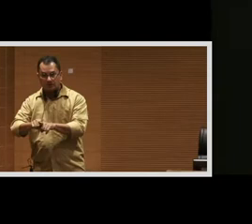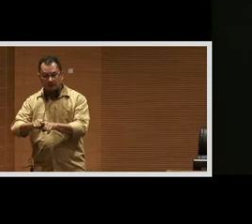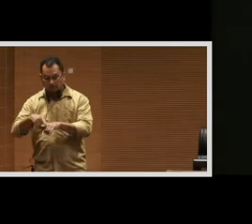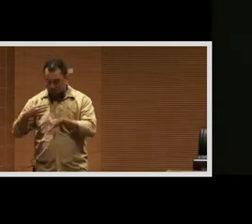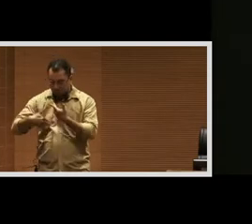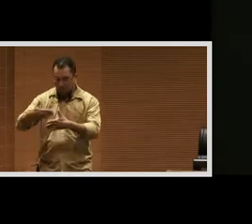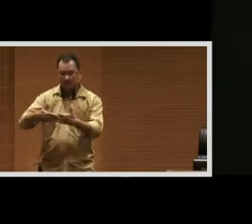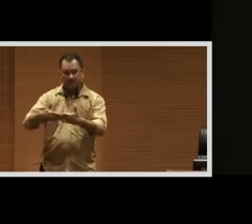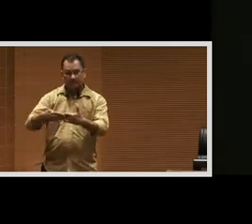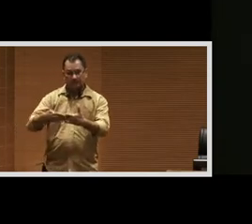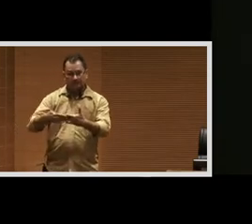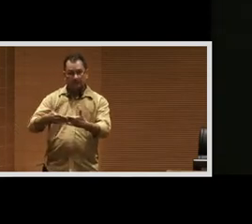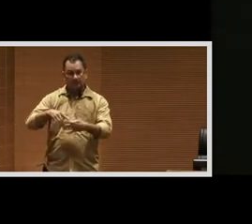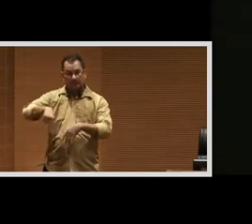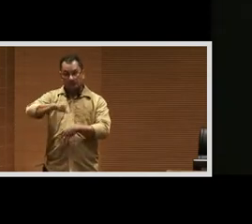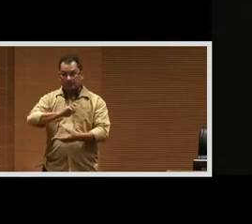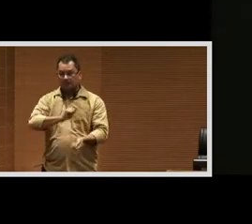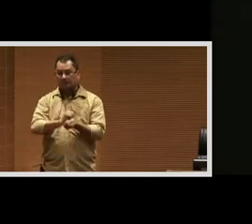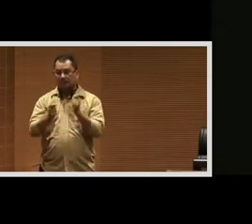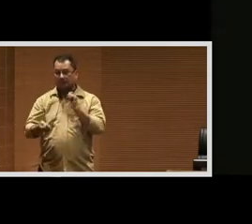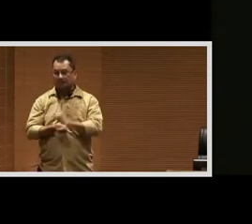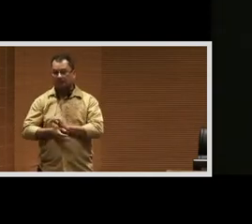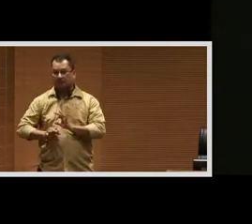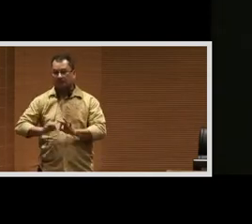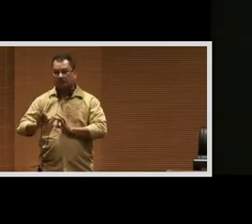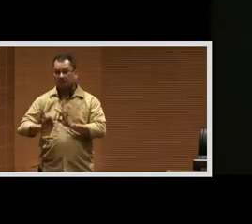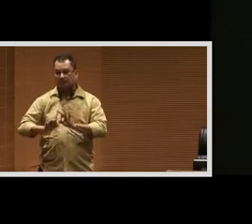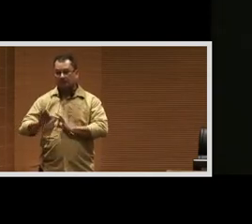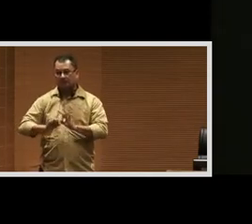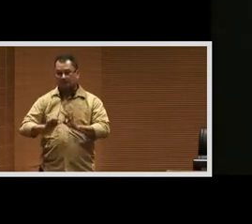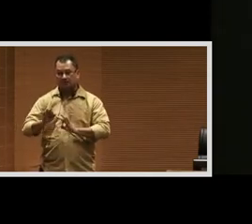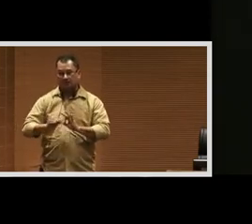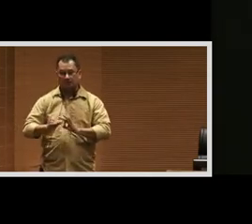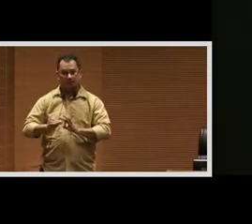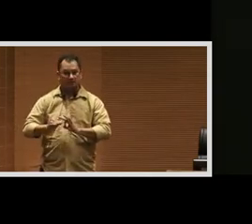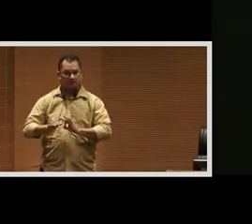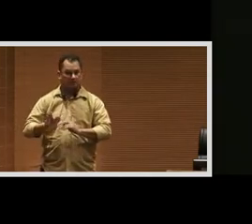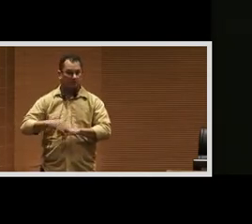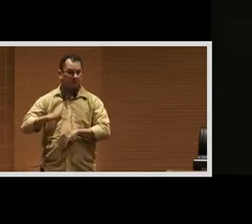nos adequarmos a um projeto maior.